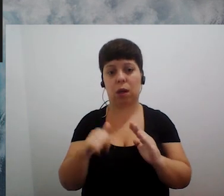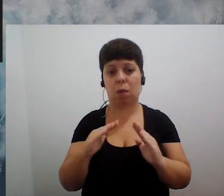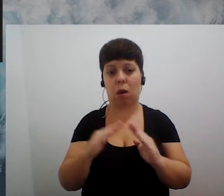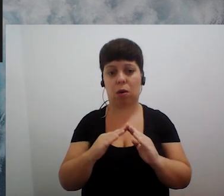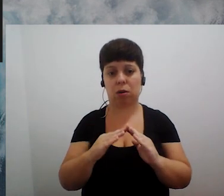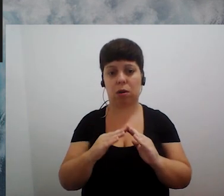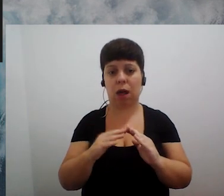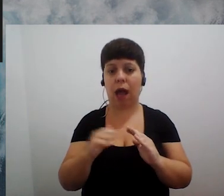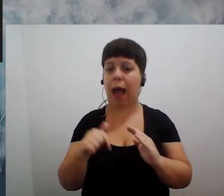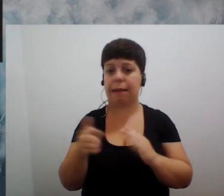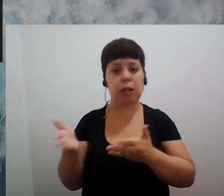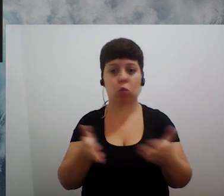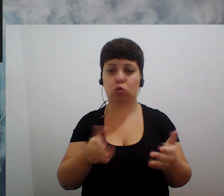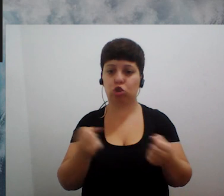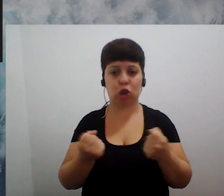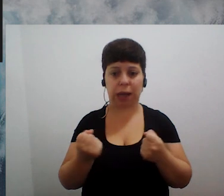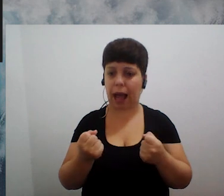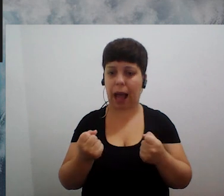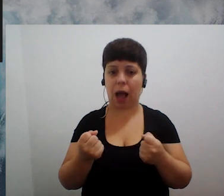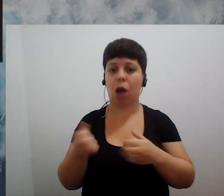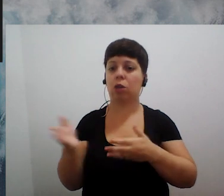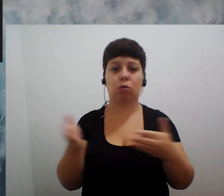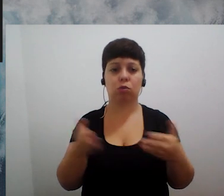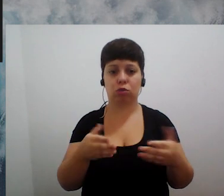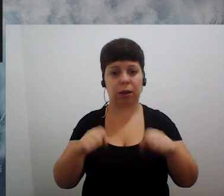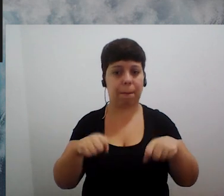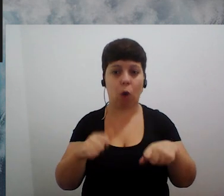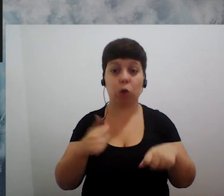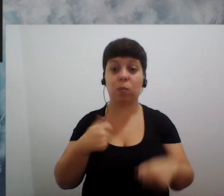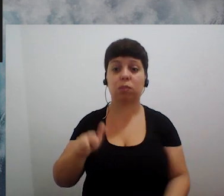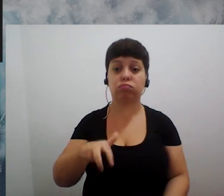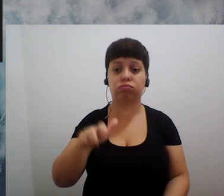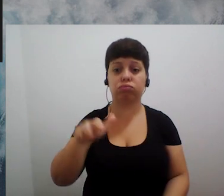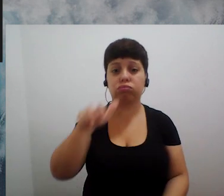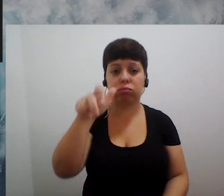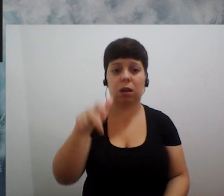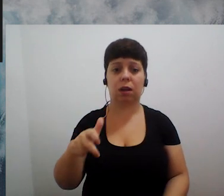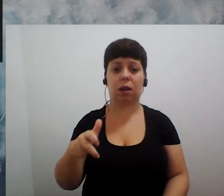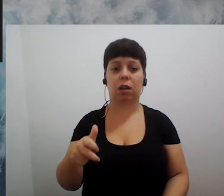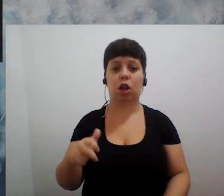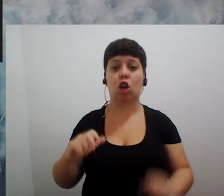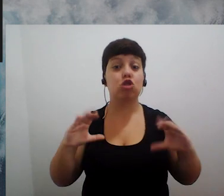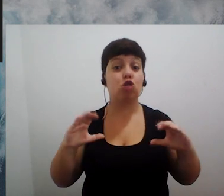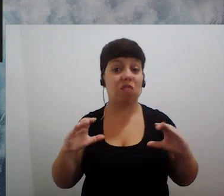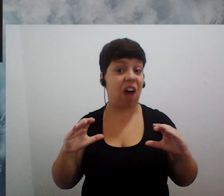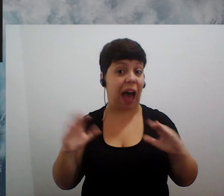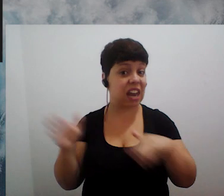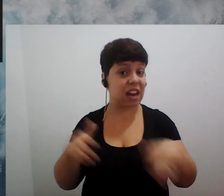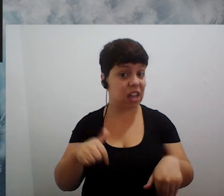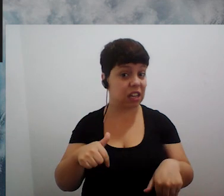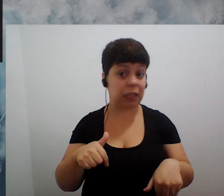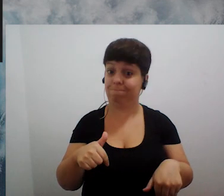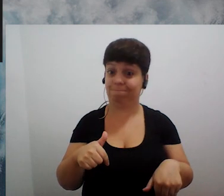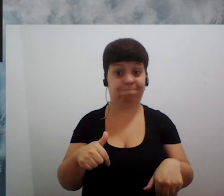mora... Eu, por exemplo, onde eu moro, não chega carro, não chega moto. Tem que subir escada, é beco estreito, não passa colchão grande, não passa